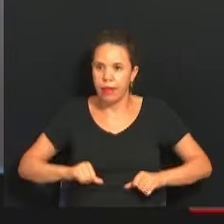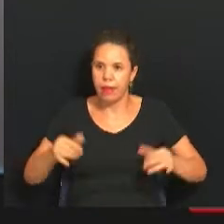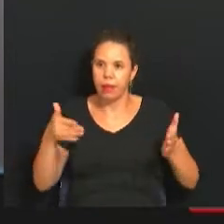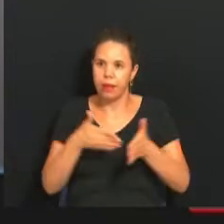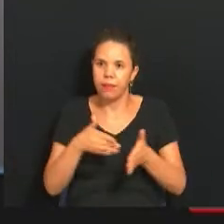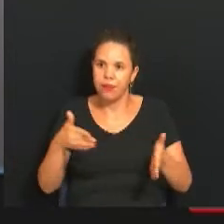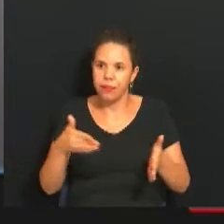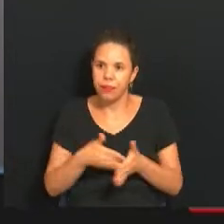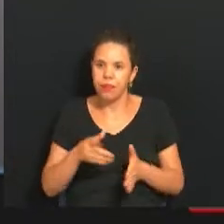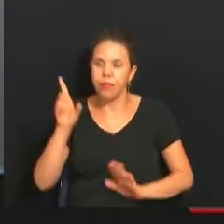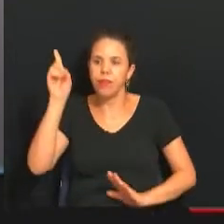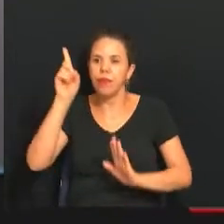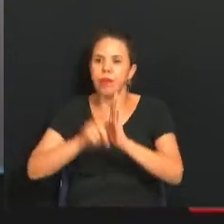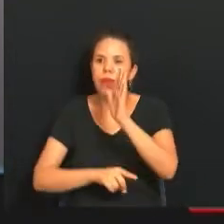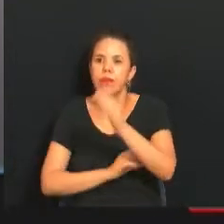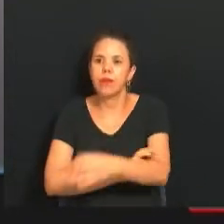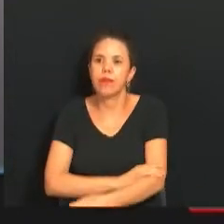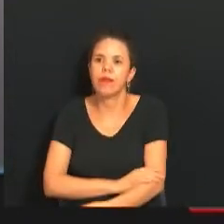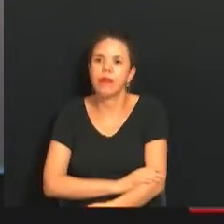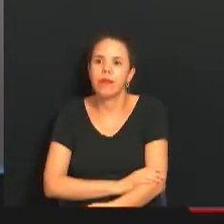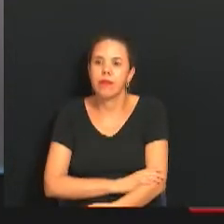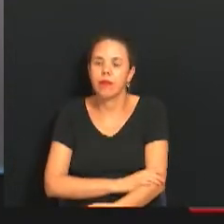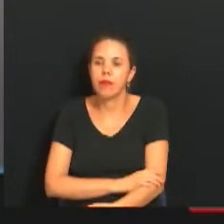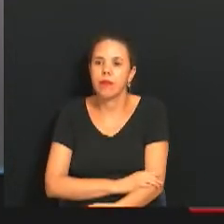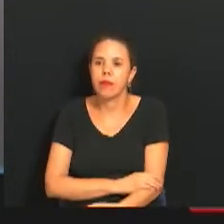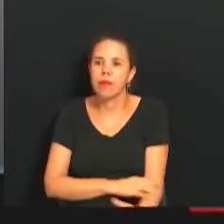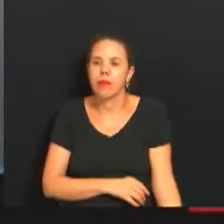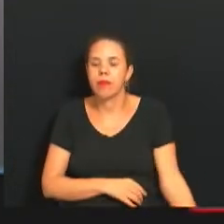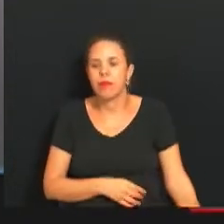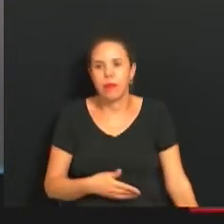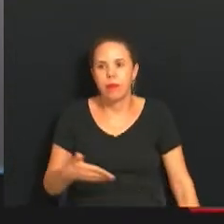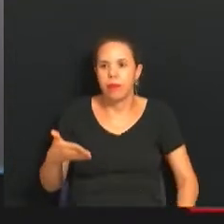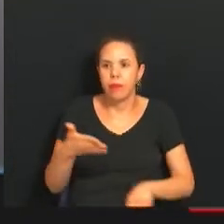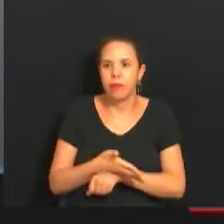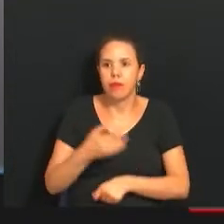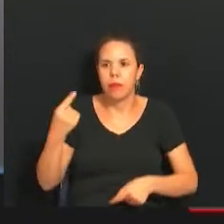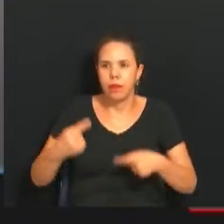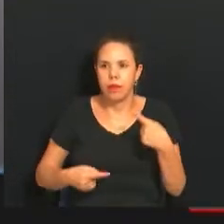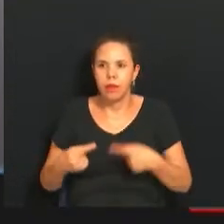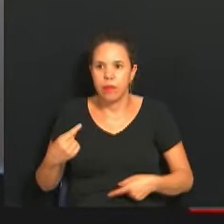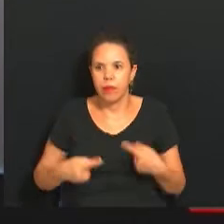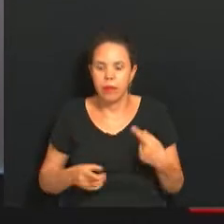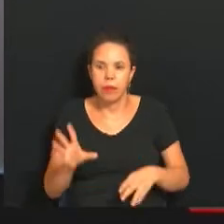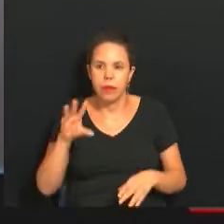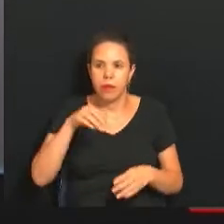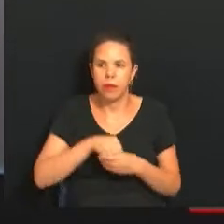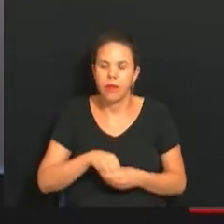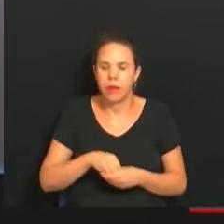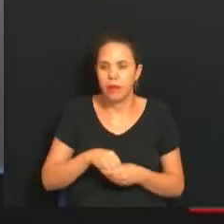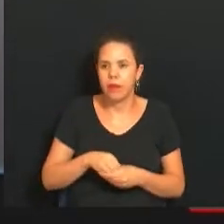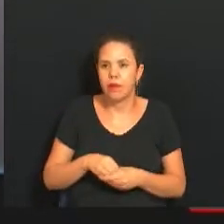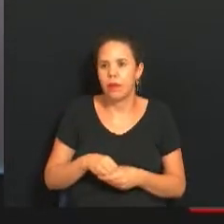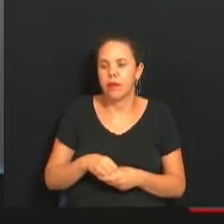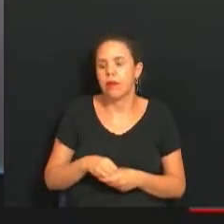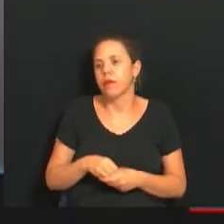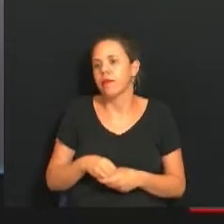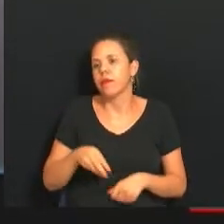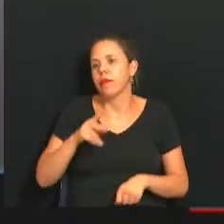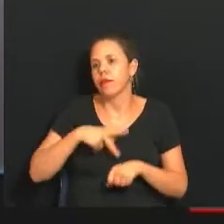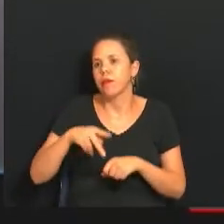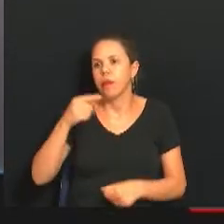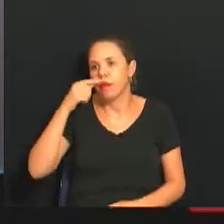seus direitos civis e nos seus direitos de participação política dentro da Ucrânia com respeito às suas